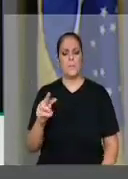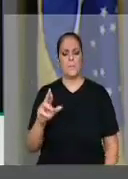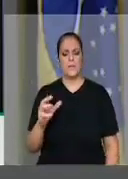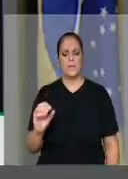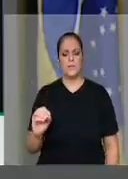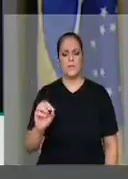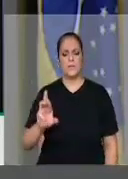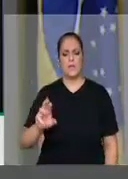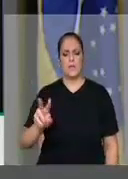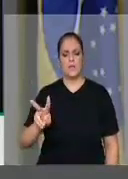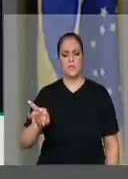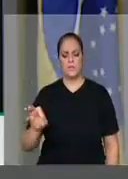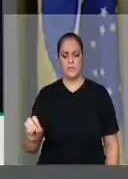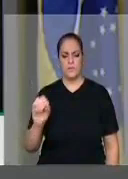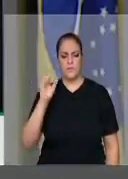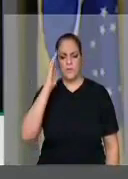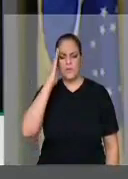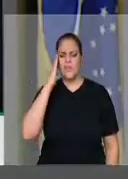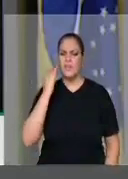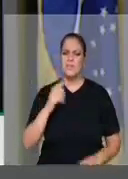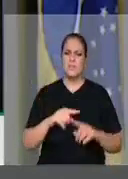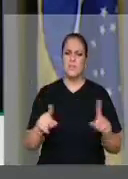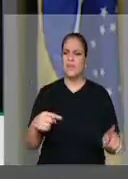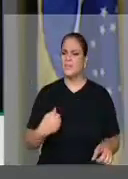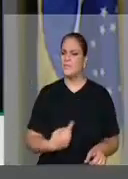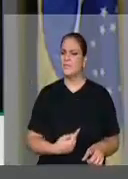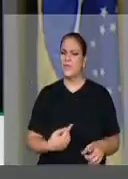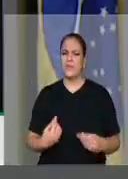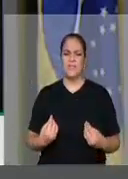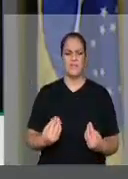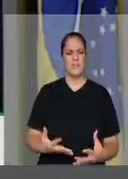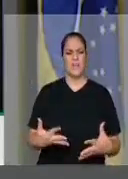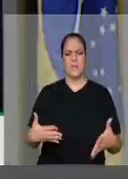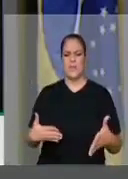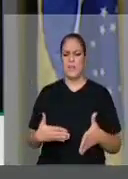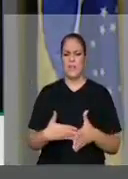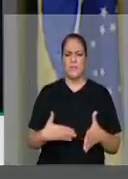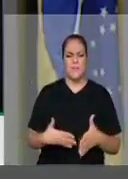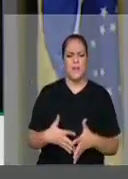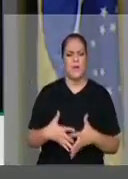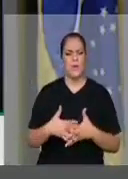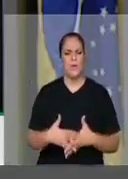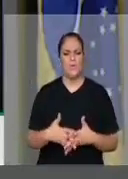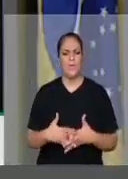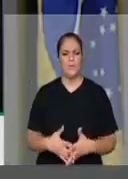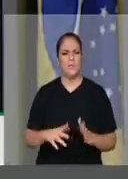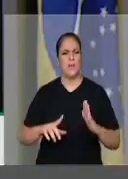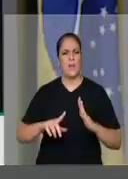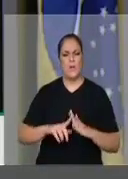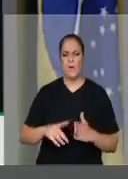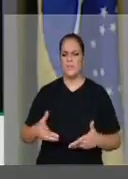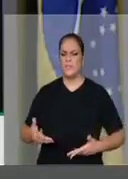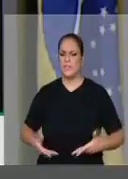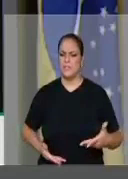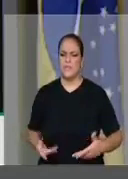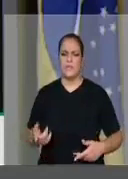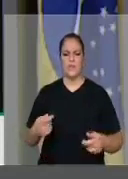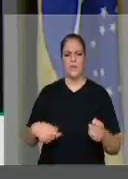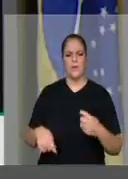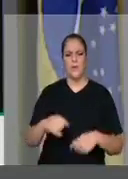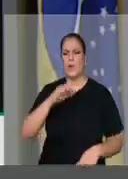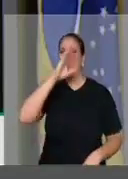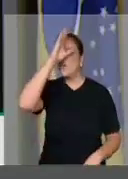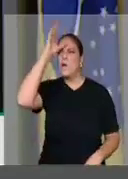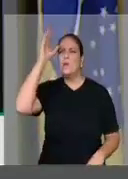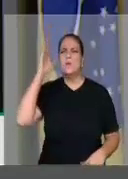todos os obstáculos ao produtor industrial, ao comércio, ao serviço, e jogamos toda essa carga em cima